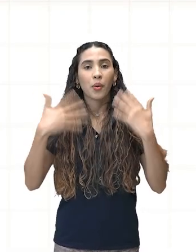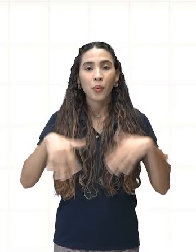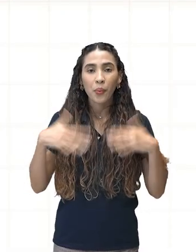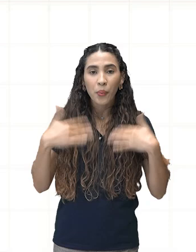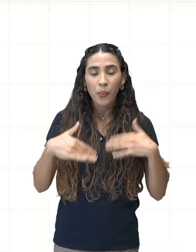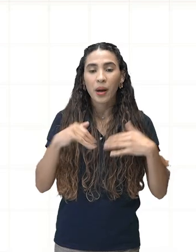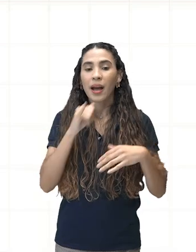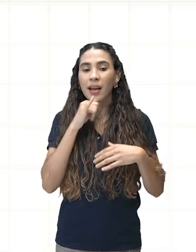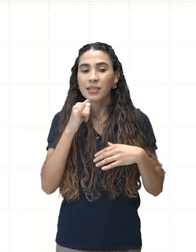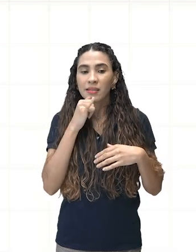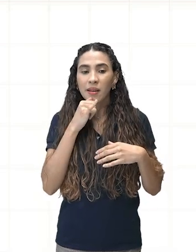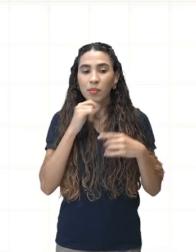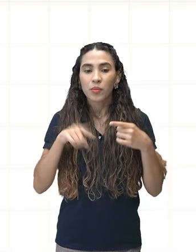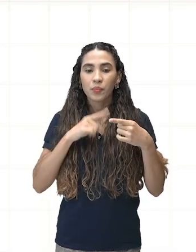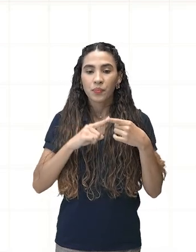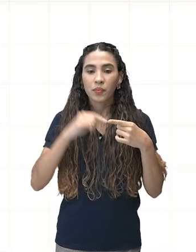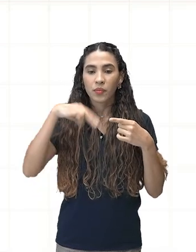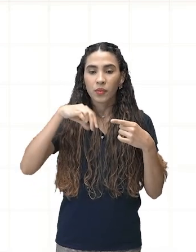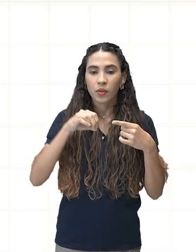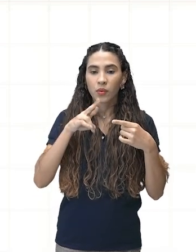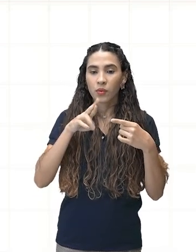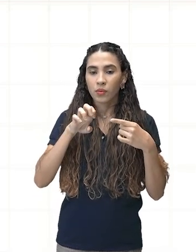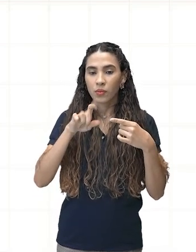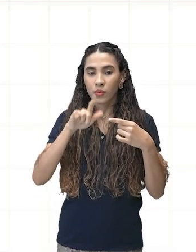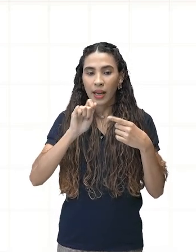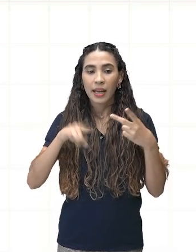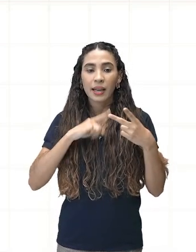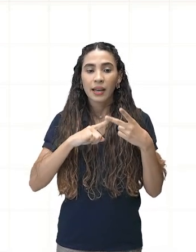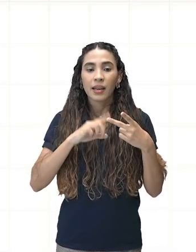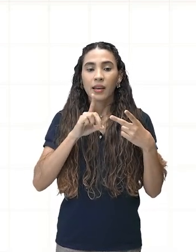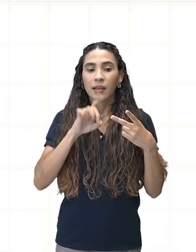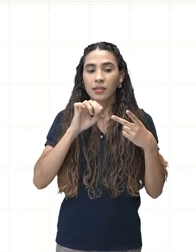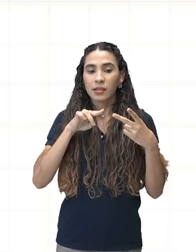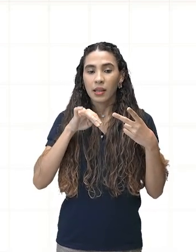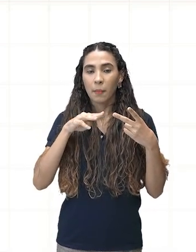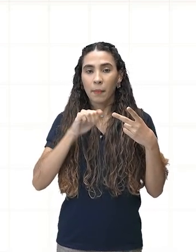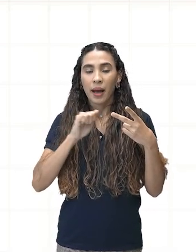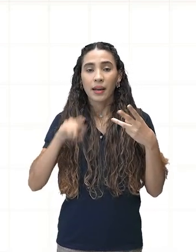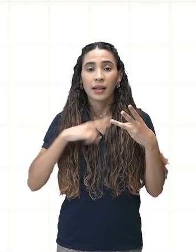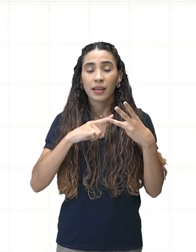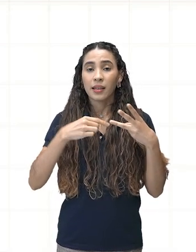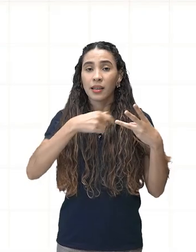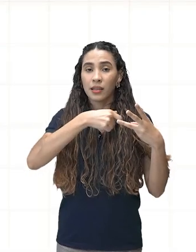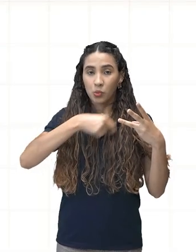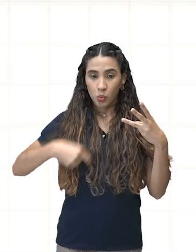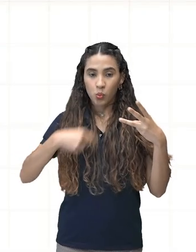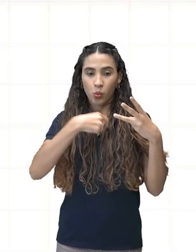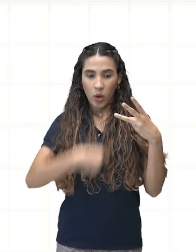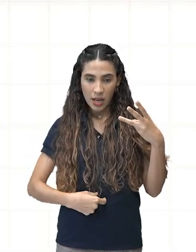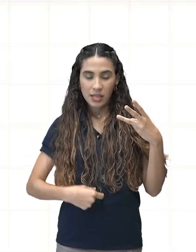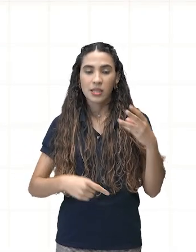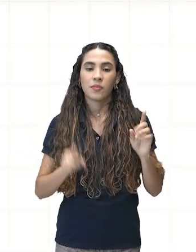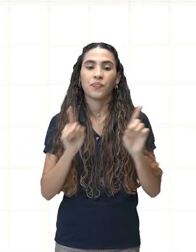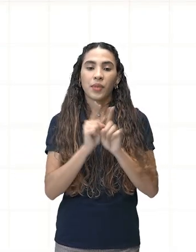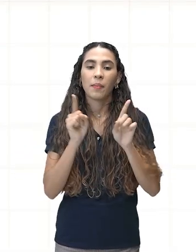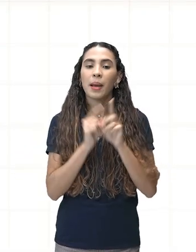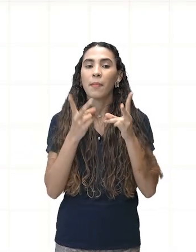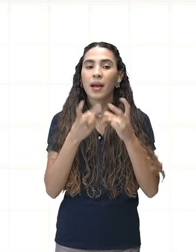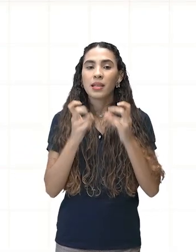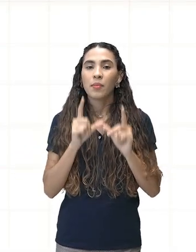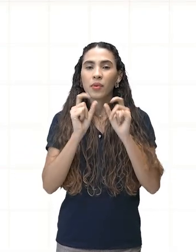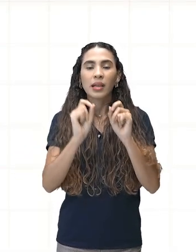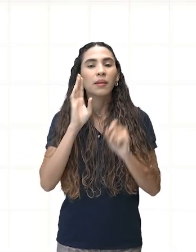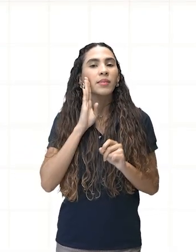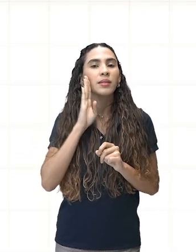É o caso da Noruega, da Dinamarca e também da Suécia. Prosseguindo, a gente observa também que as